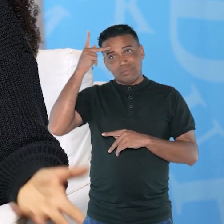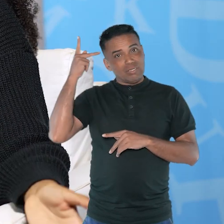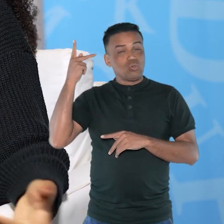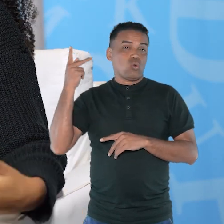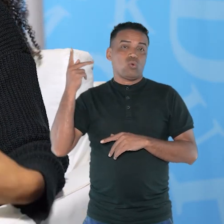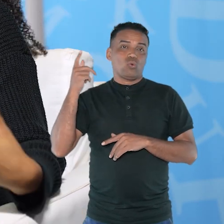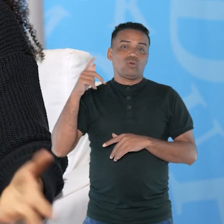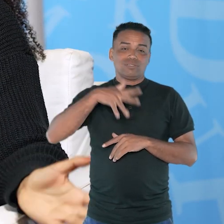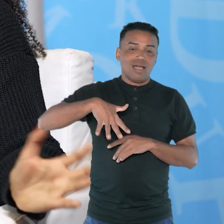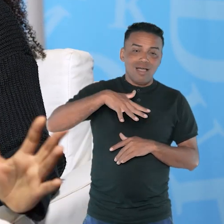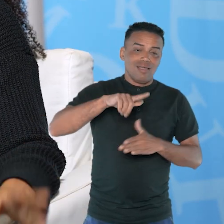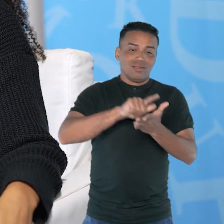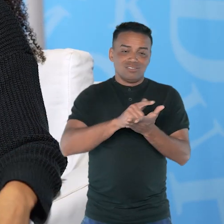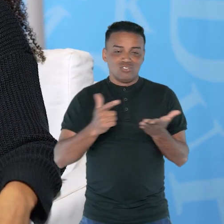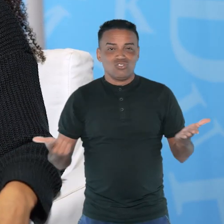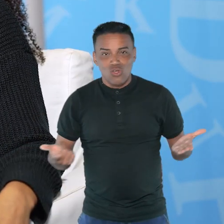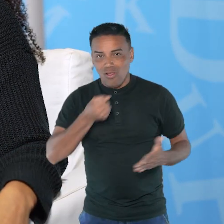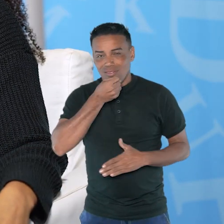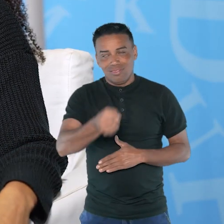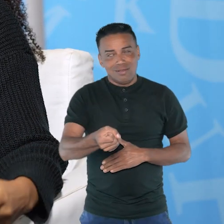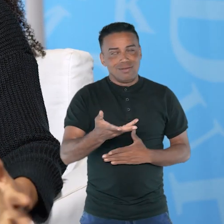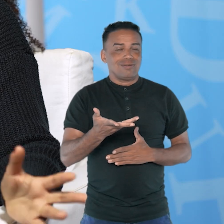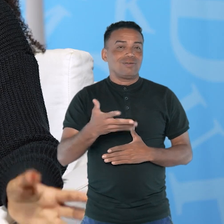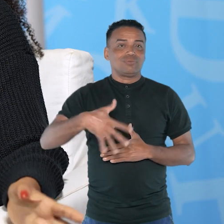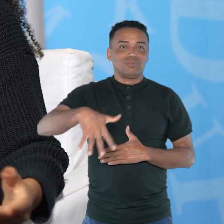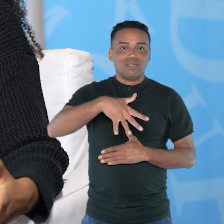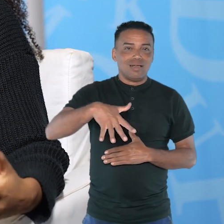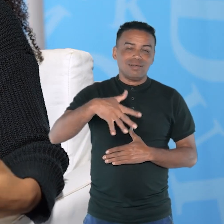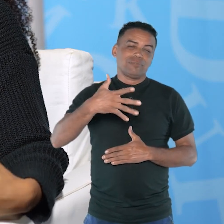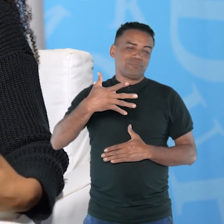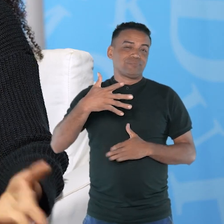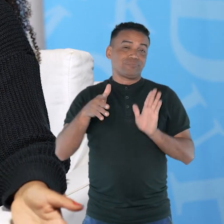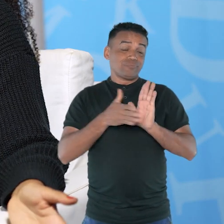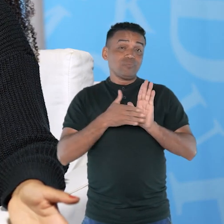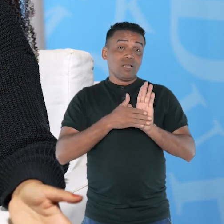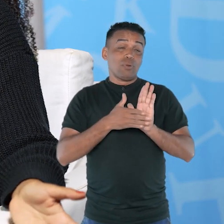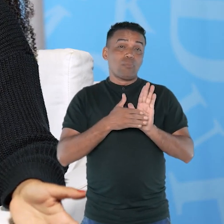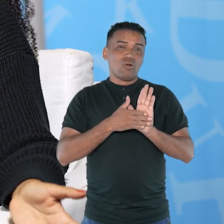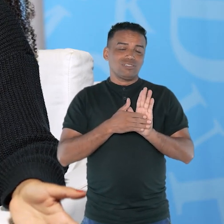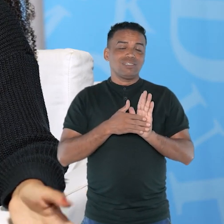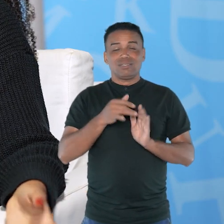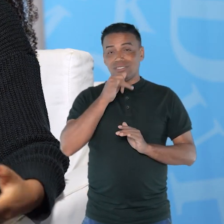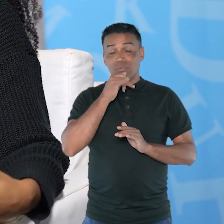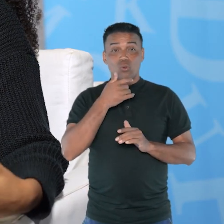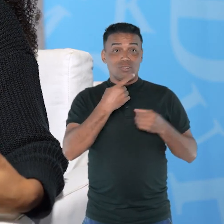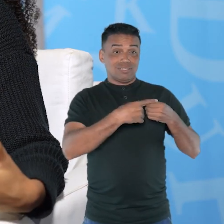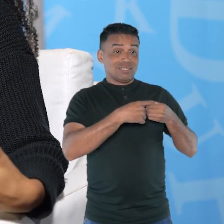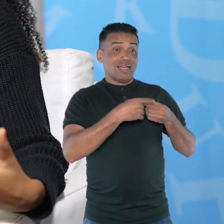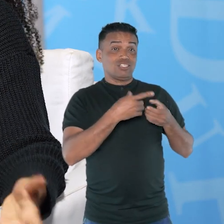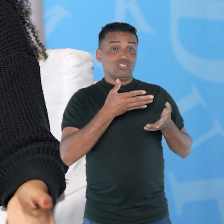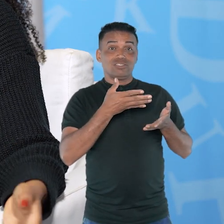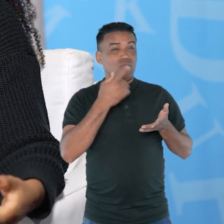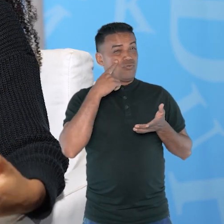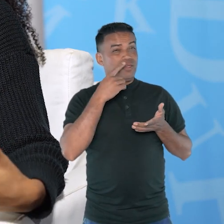os jornalistas, as pessoas que ali do plano piloto, enfim, Taguatinga, que é uma cidade em que eu vim, a cena